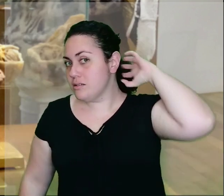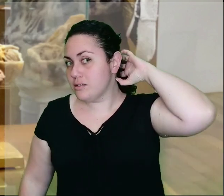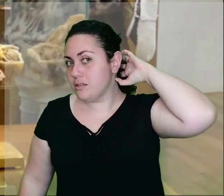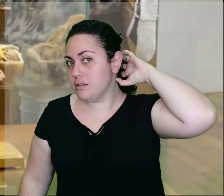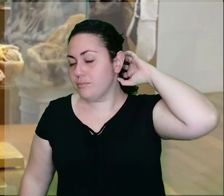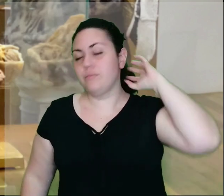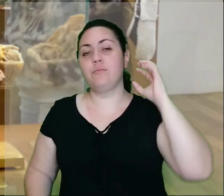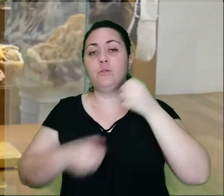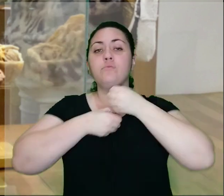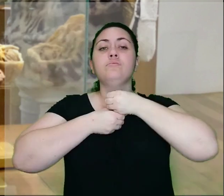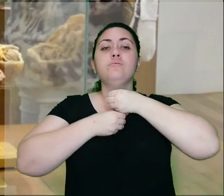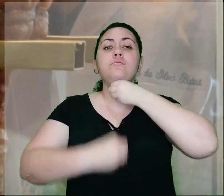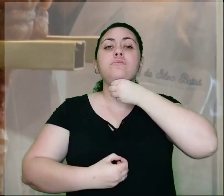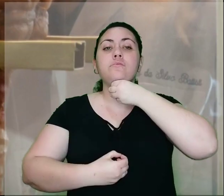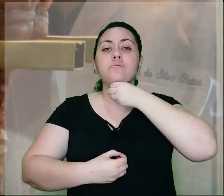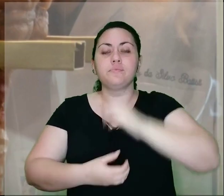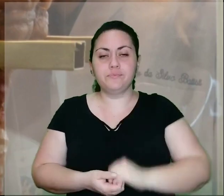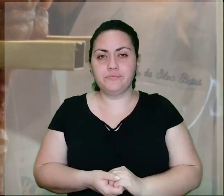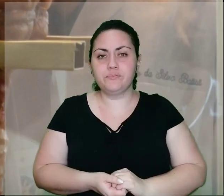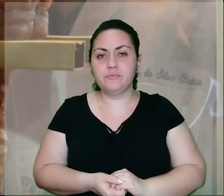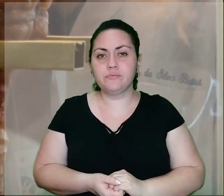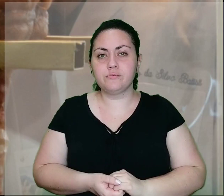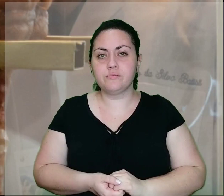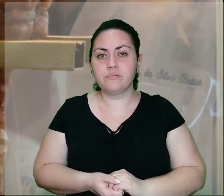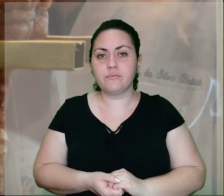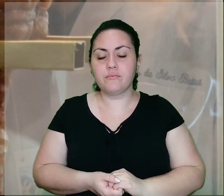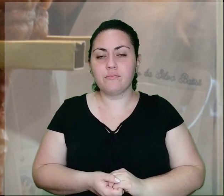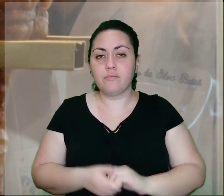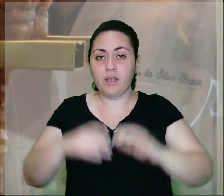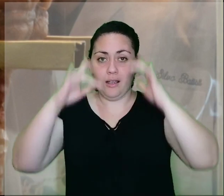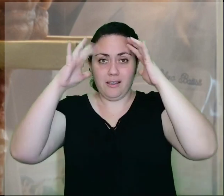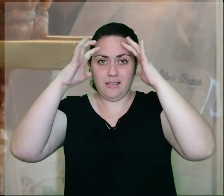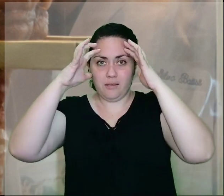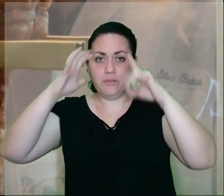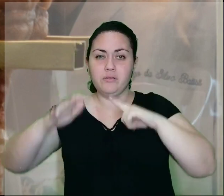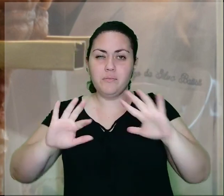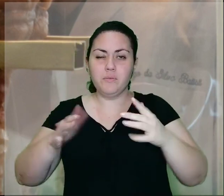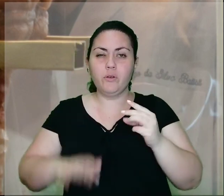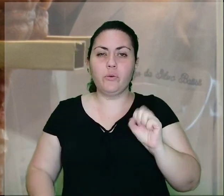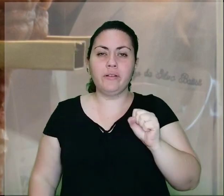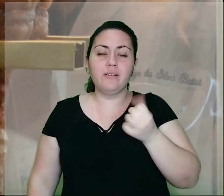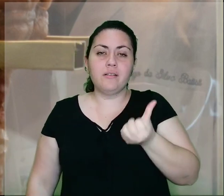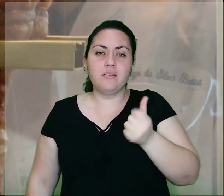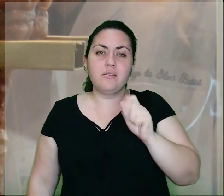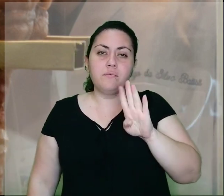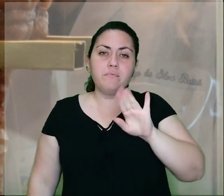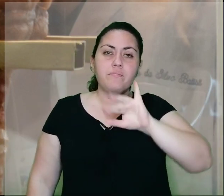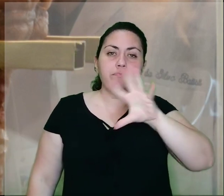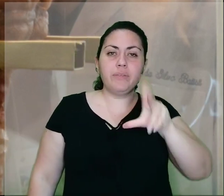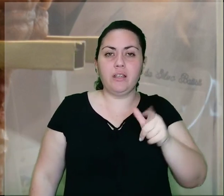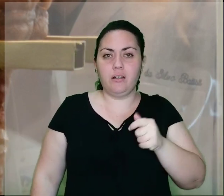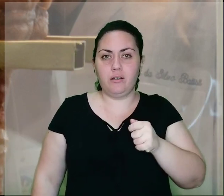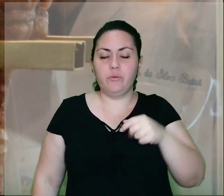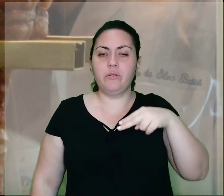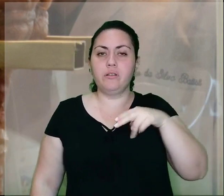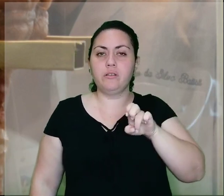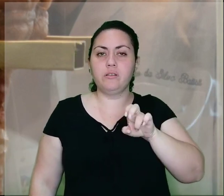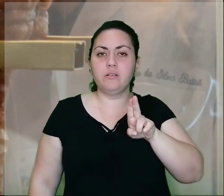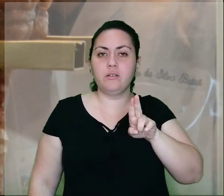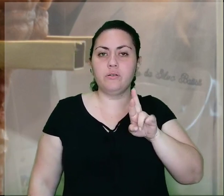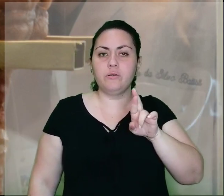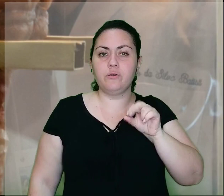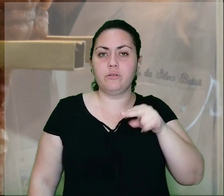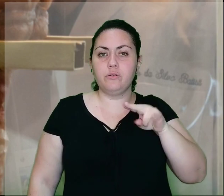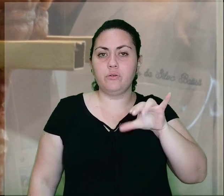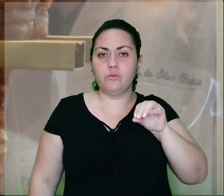e tronco encefálico. O cérebro possui cerca de 86 bilhões de neurônios. Nele